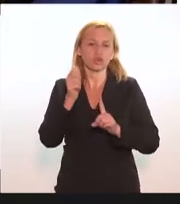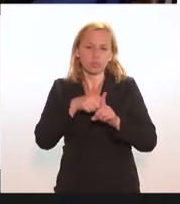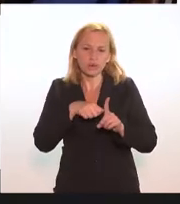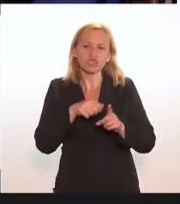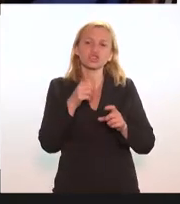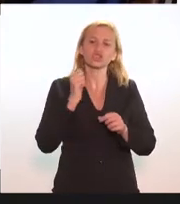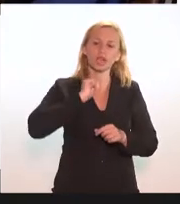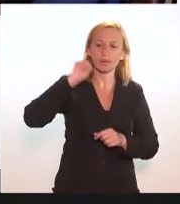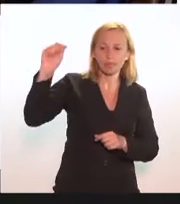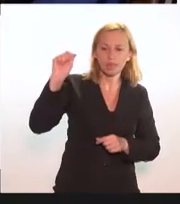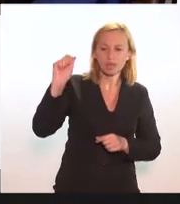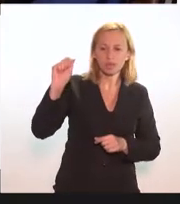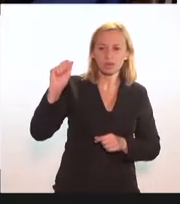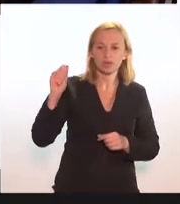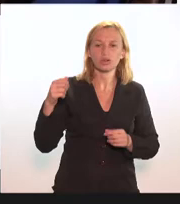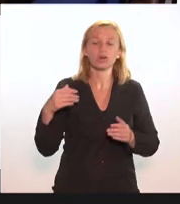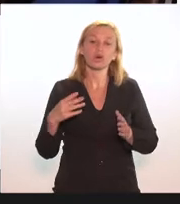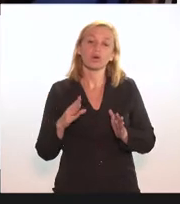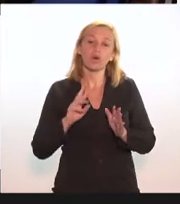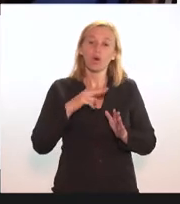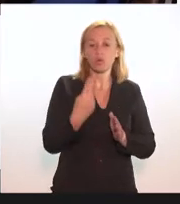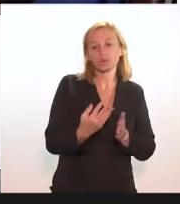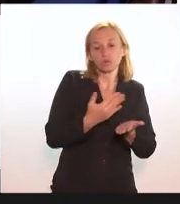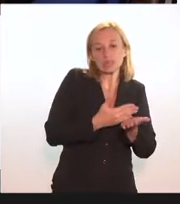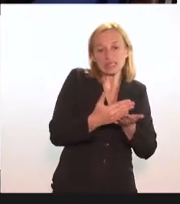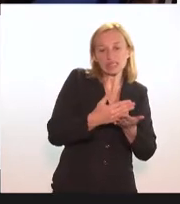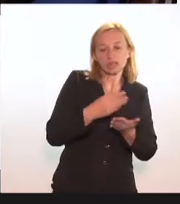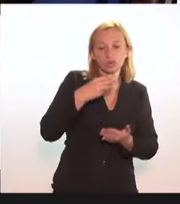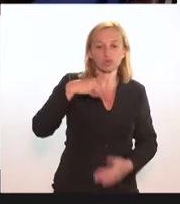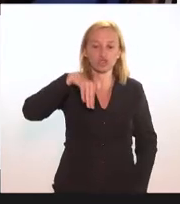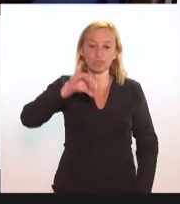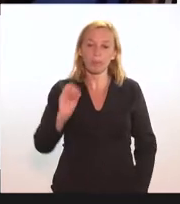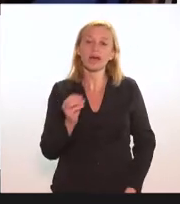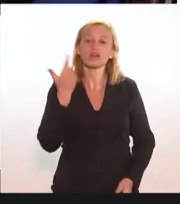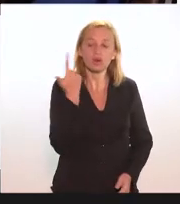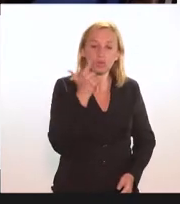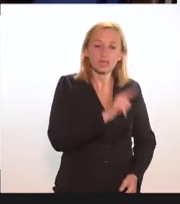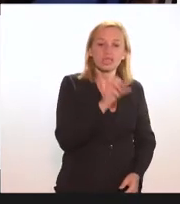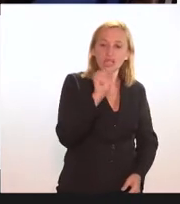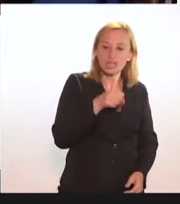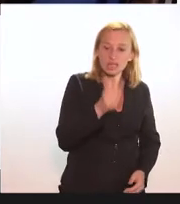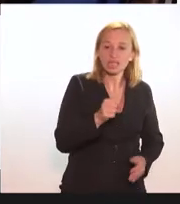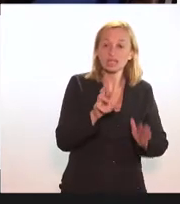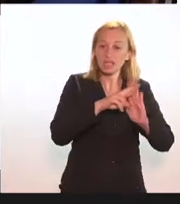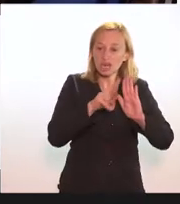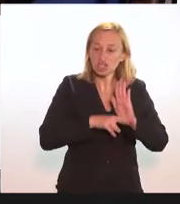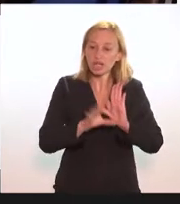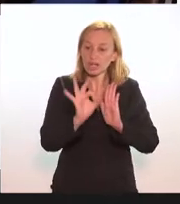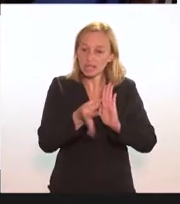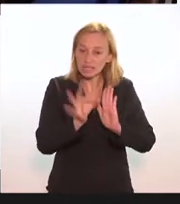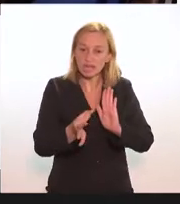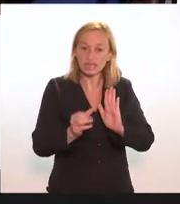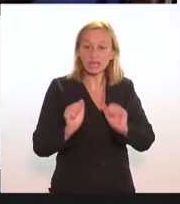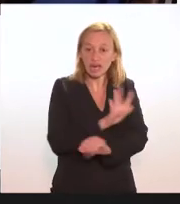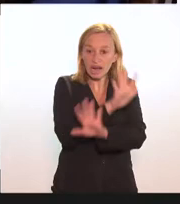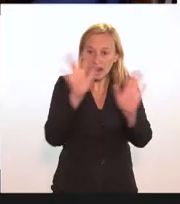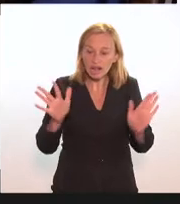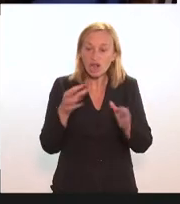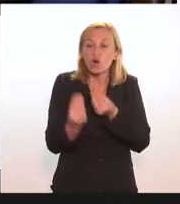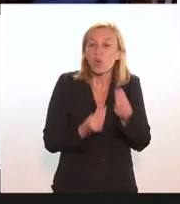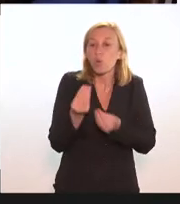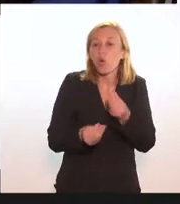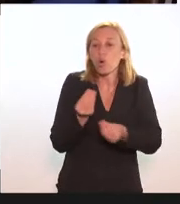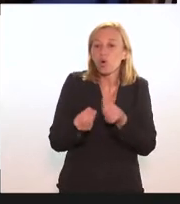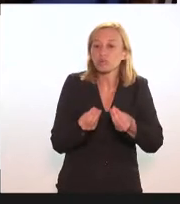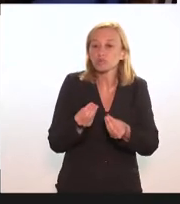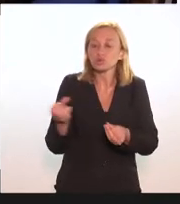abril ou, no máximo, no início de maio, para que a gente possa, então, ter as regras do jogo claras de como vai ser